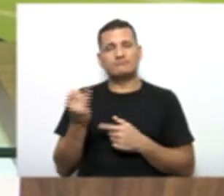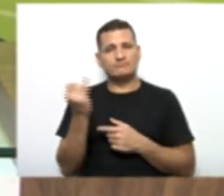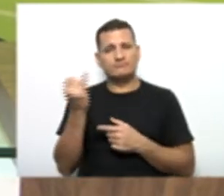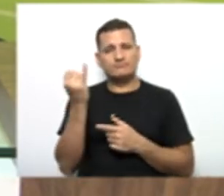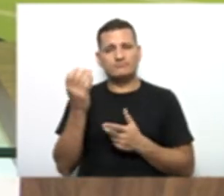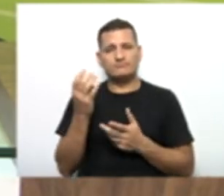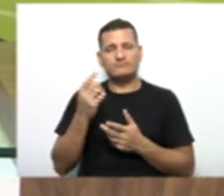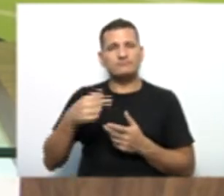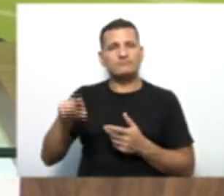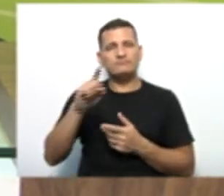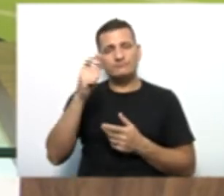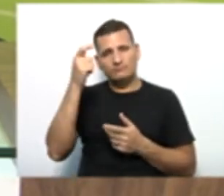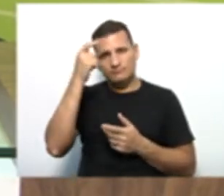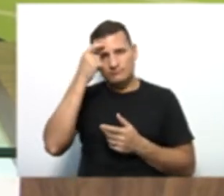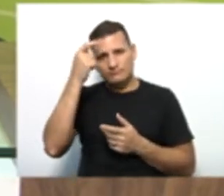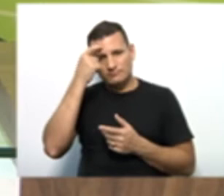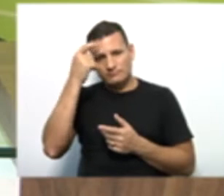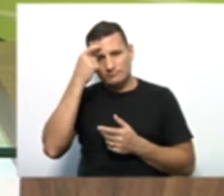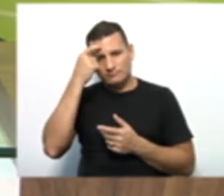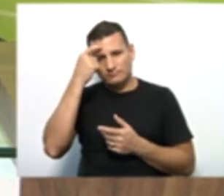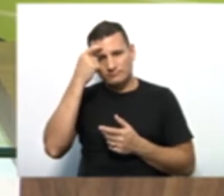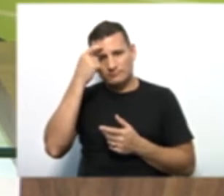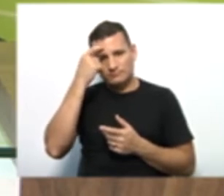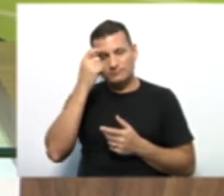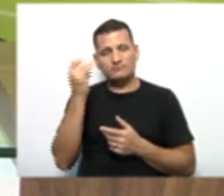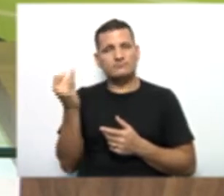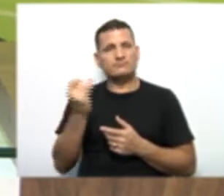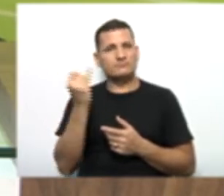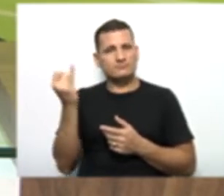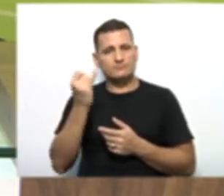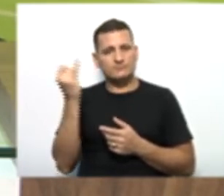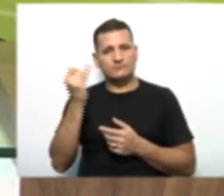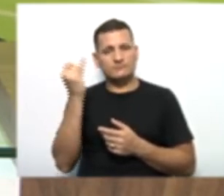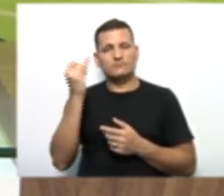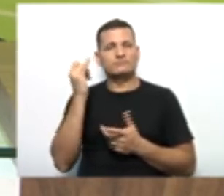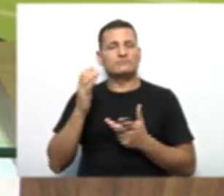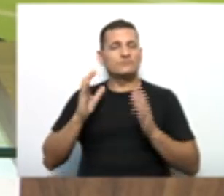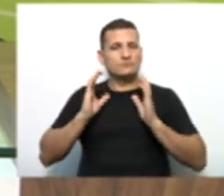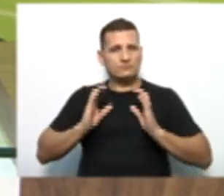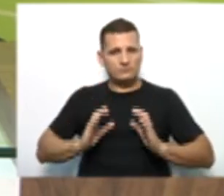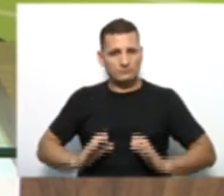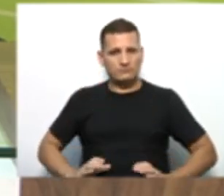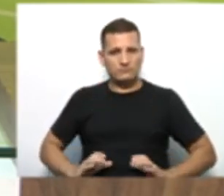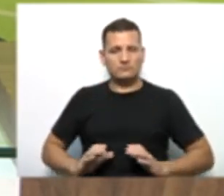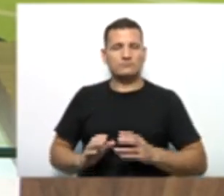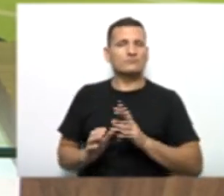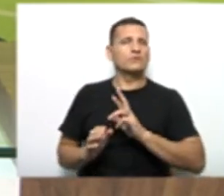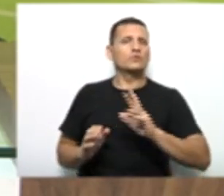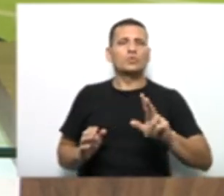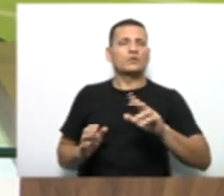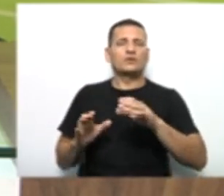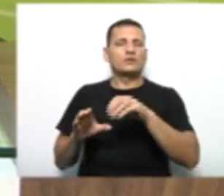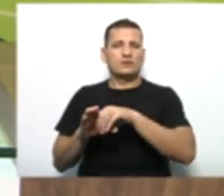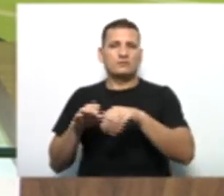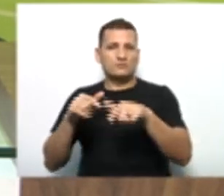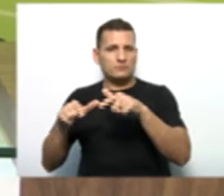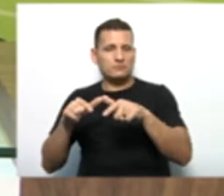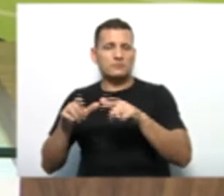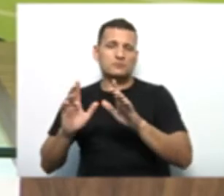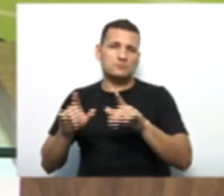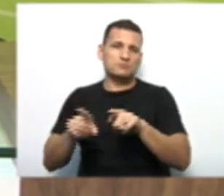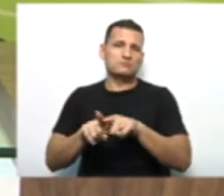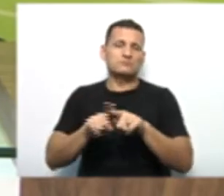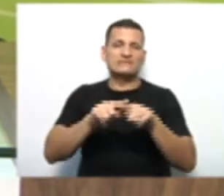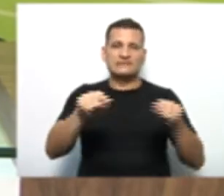vocês se conscientizem, tenham consciência da importância da conduta, não apenas no trabalho, né, mas na sala de aula, como